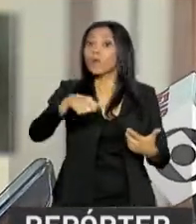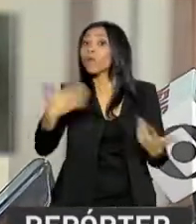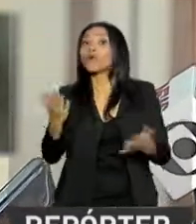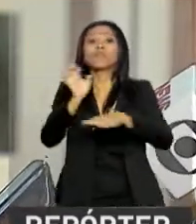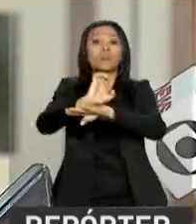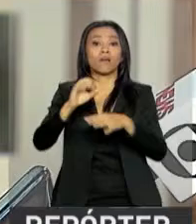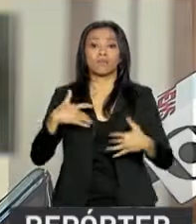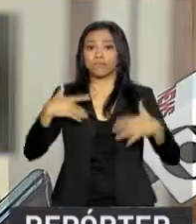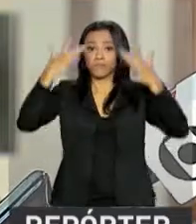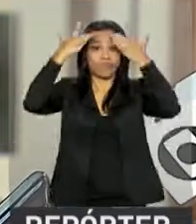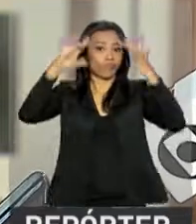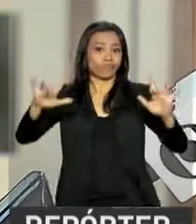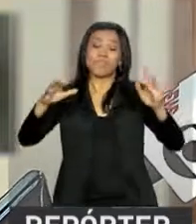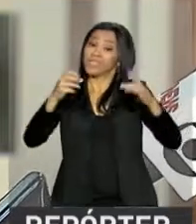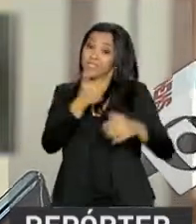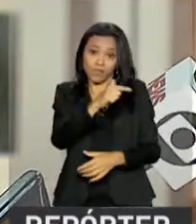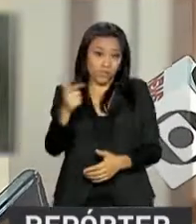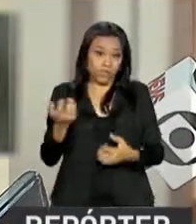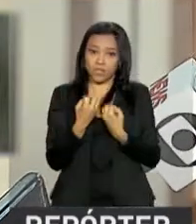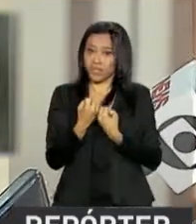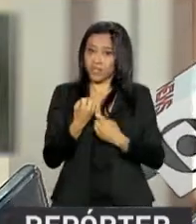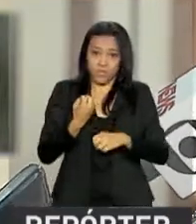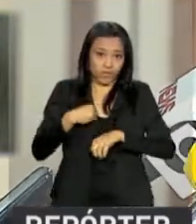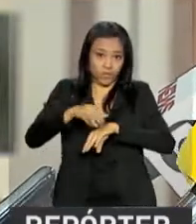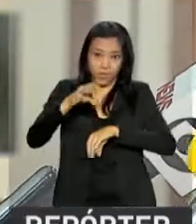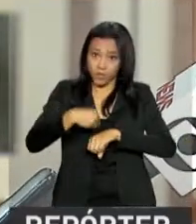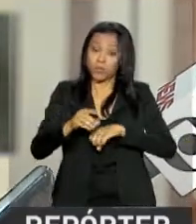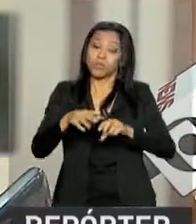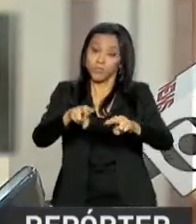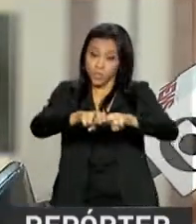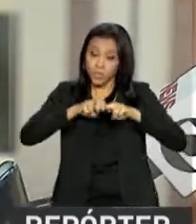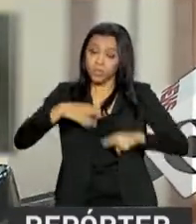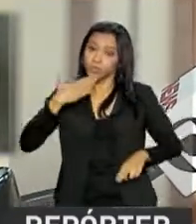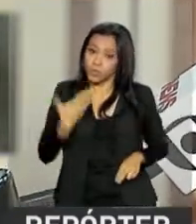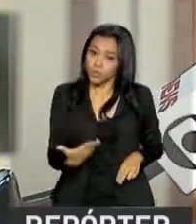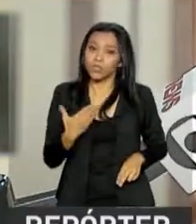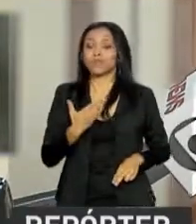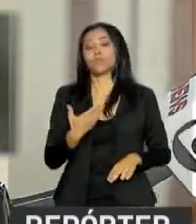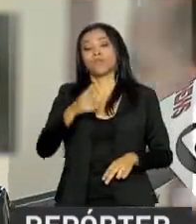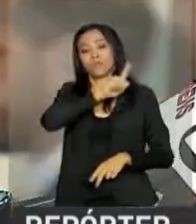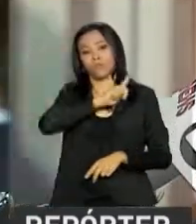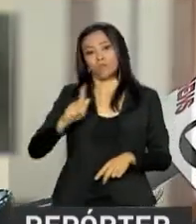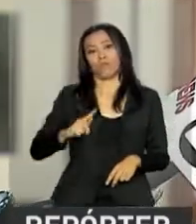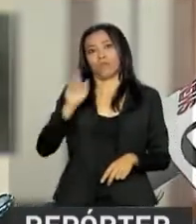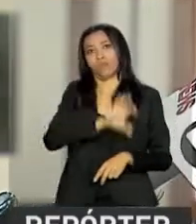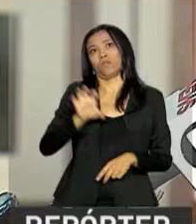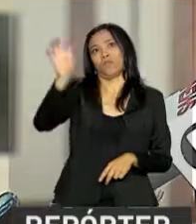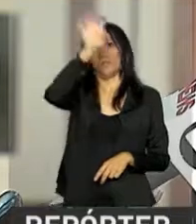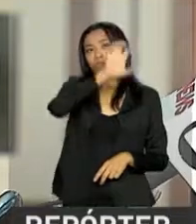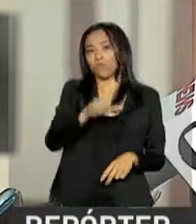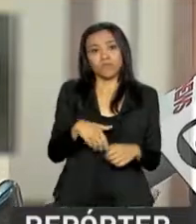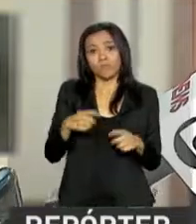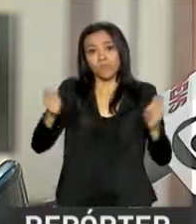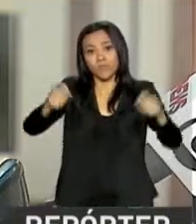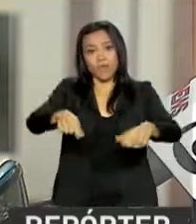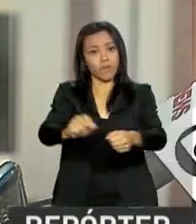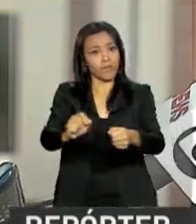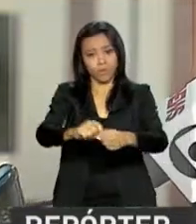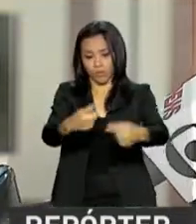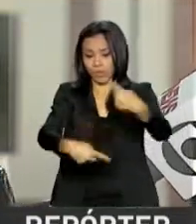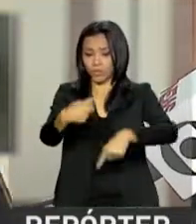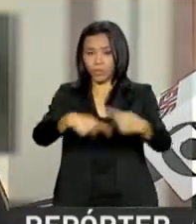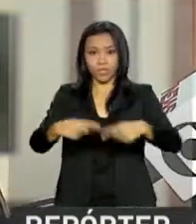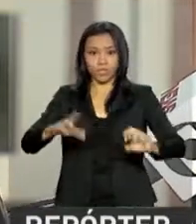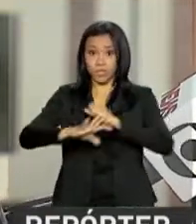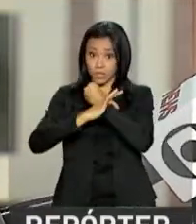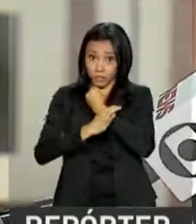estado? Sem essas informações, e por isso o pedido que nós fizemos aos governadores, nós não podemos fazer uma política de